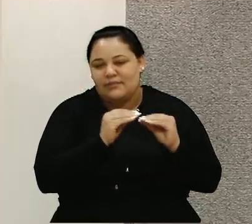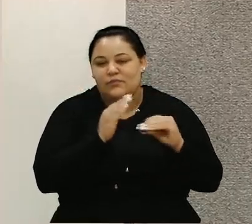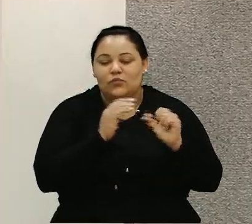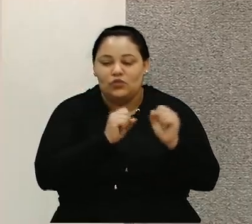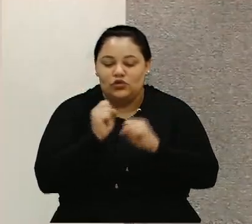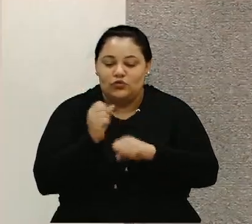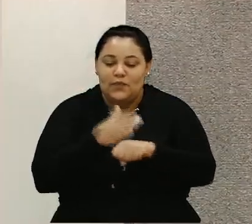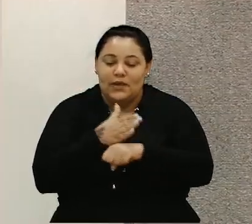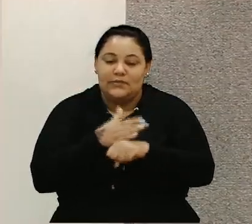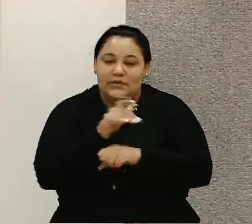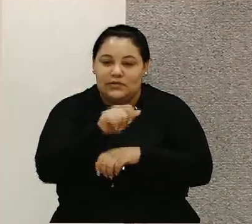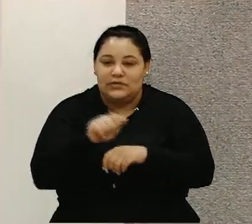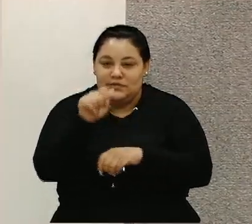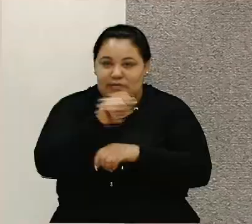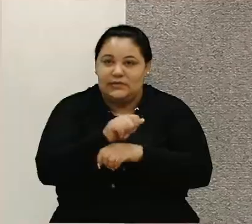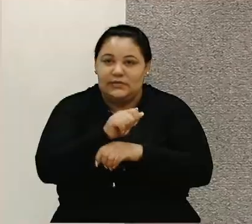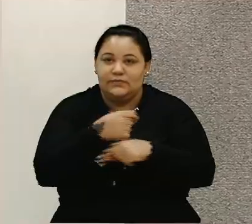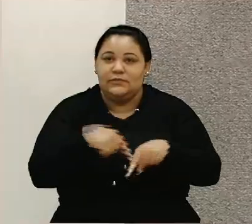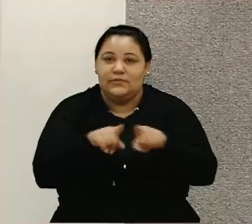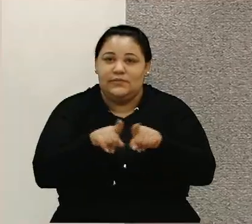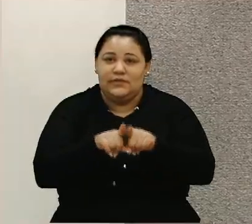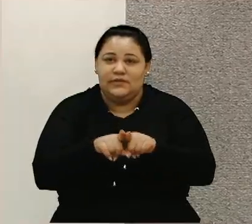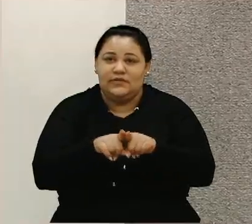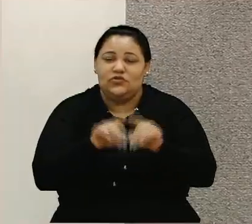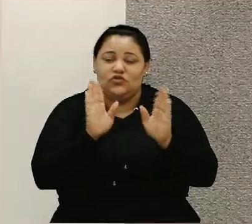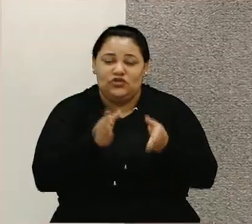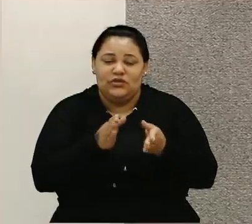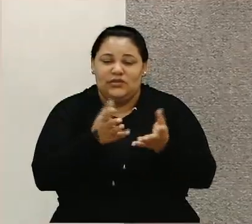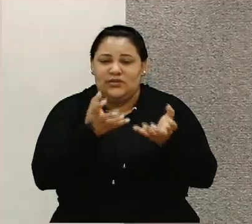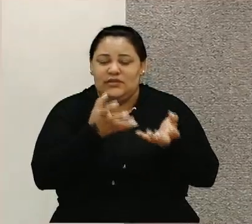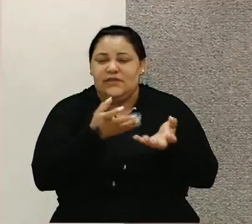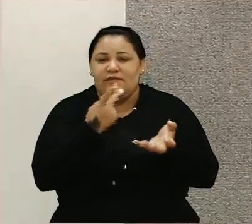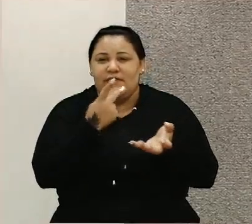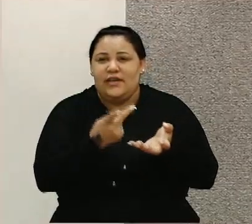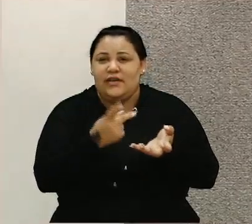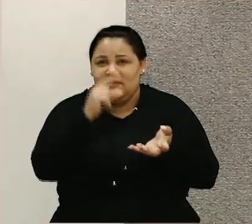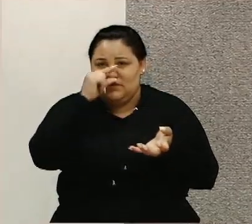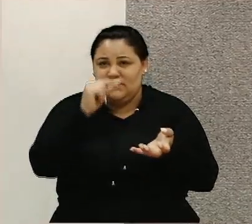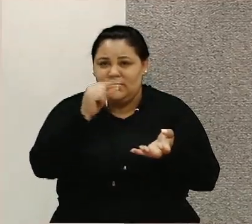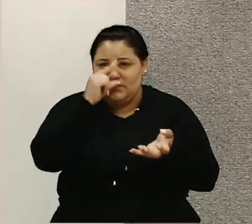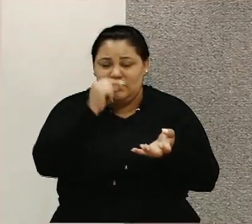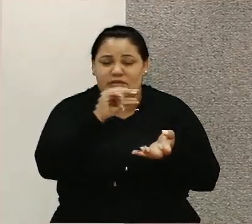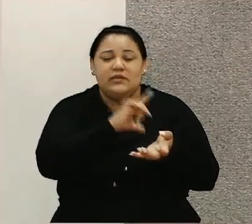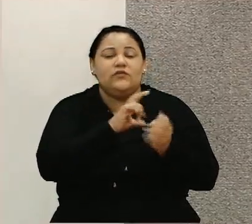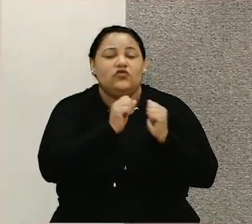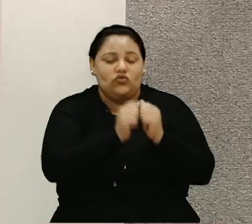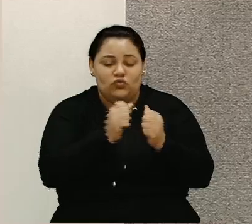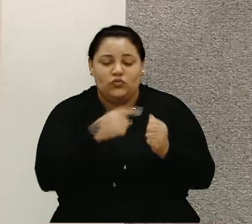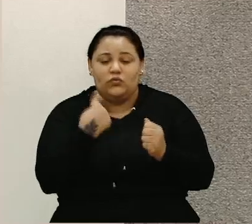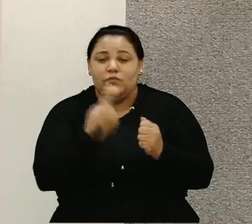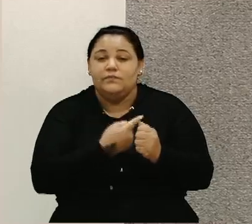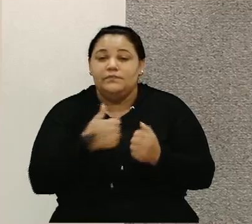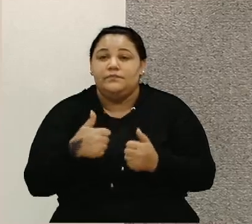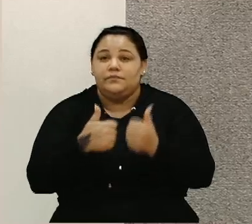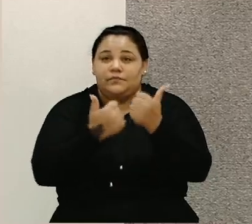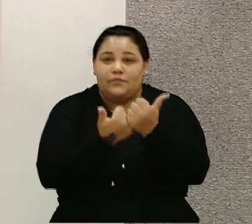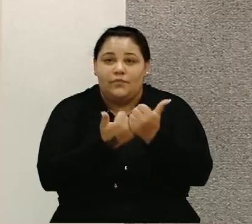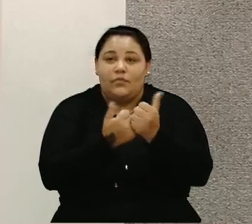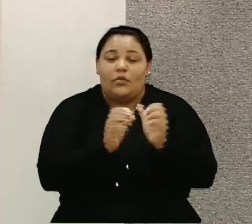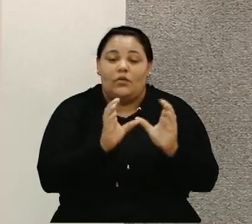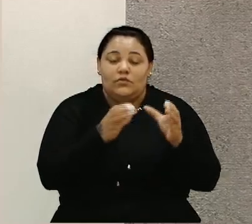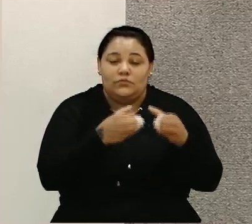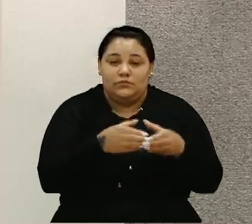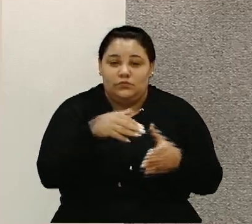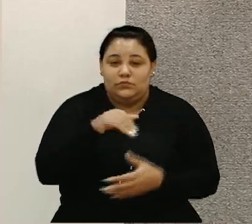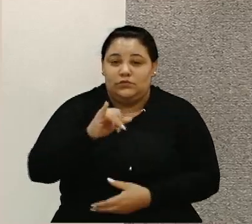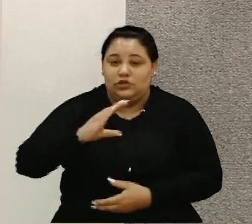e fazem parte. Inclusive, salvo o melhor juízo, já esteve presente lá o vereador Sandro Fantinel, esteve conosco, também o nosso assessor da bancada Progressistas, o Michel Sonda,